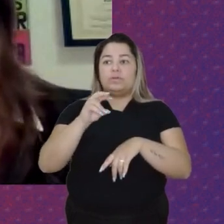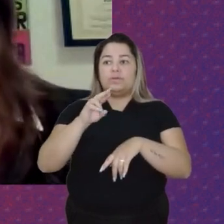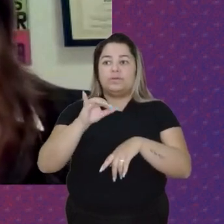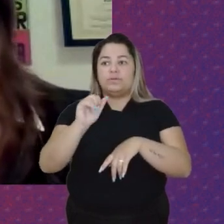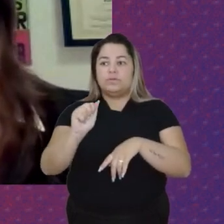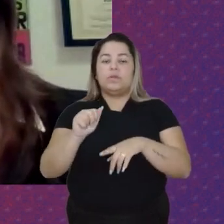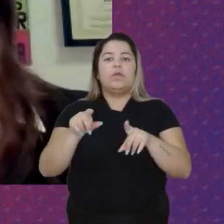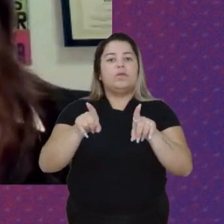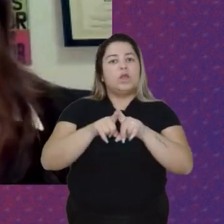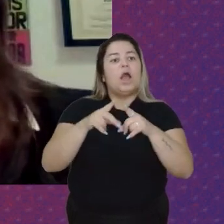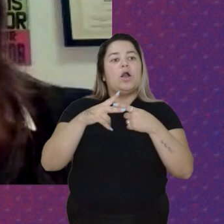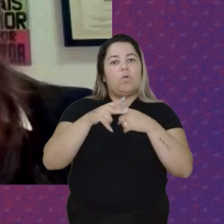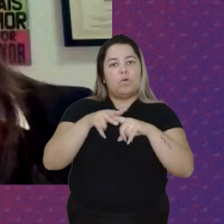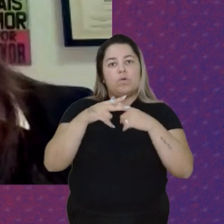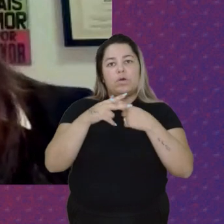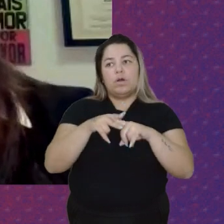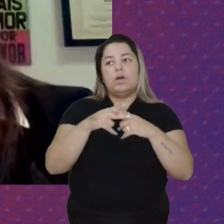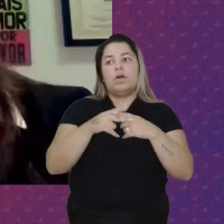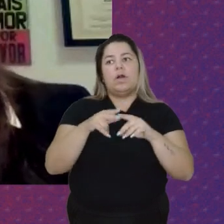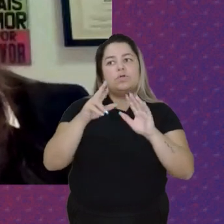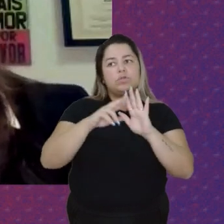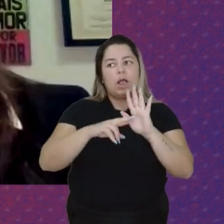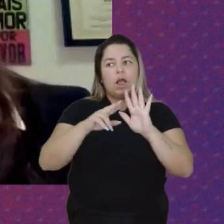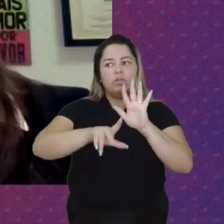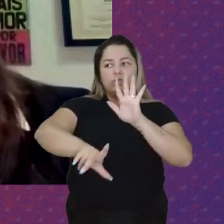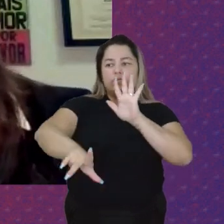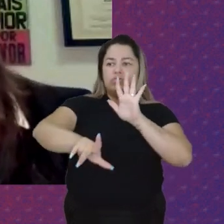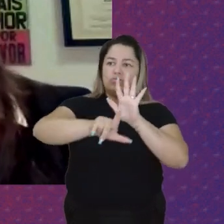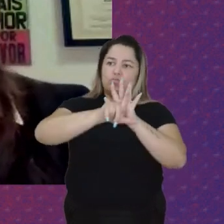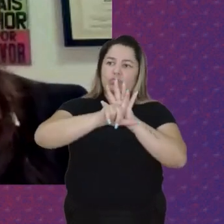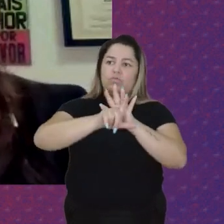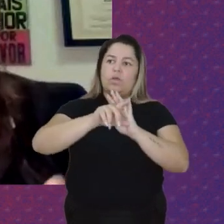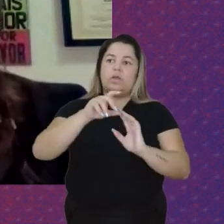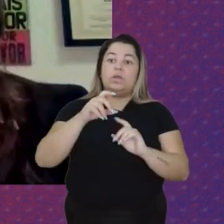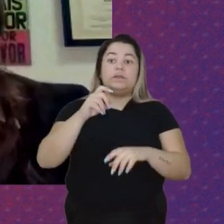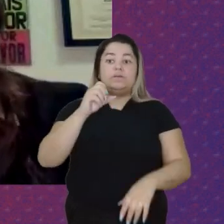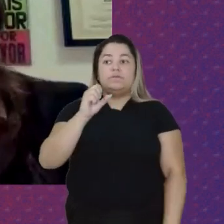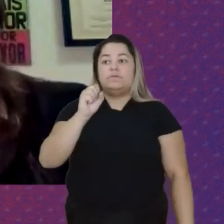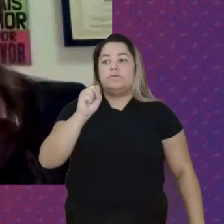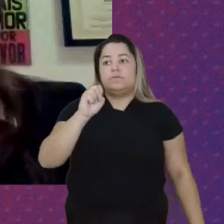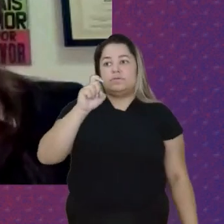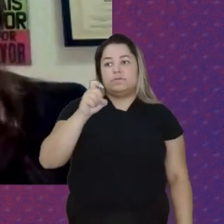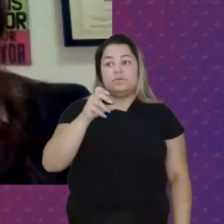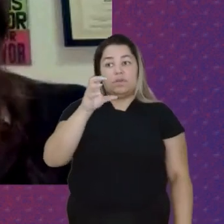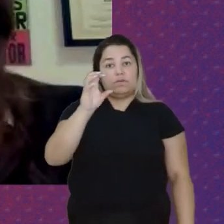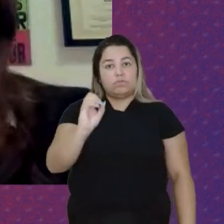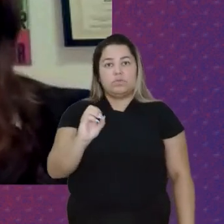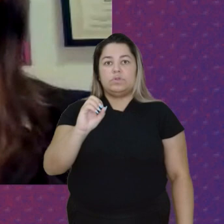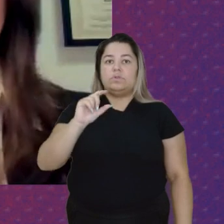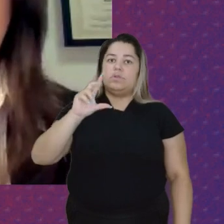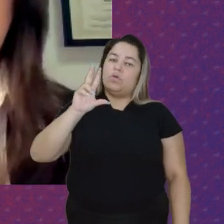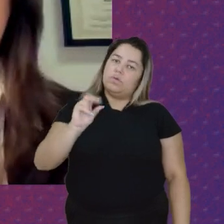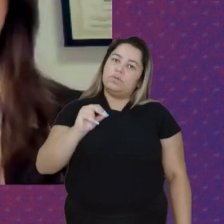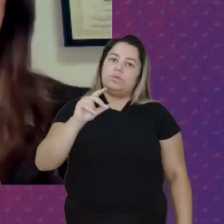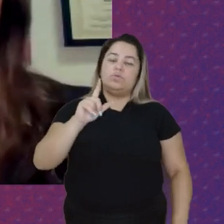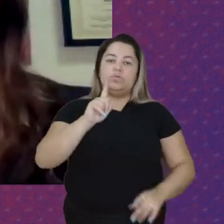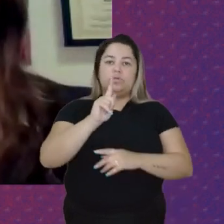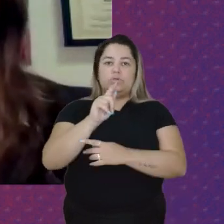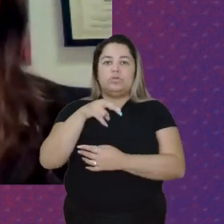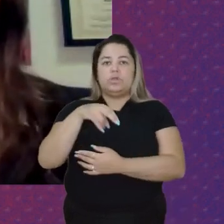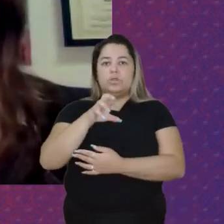essa discrepância, porque a redação da lei fala em sexo, não fala em gênero. Enfim, existe esse pequeno porém na redação da